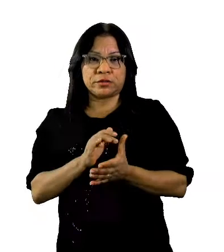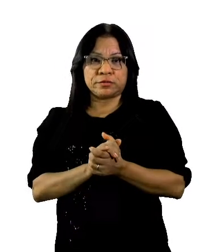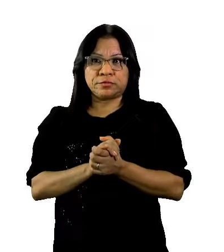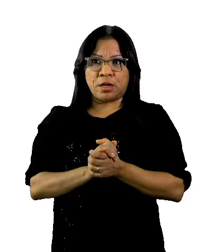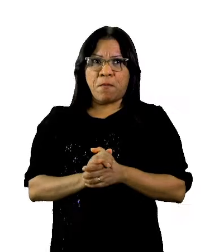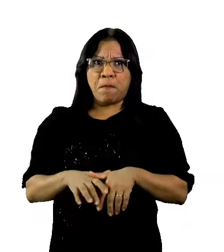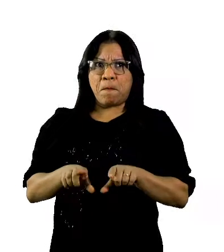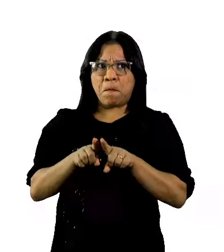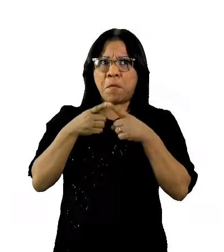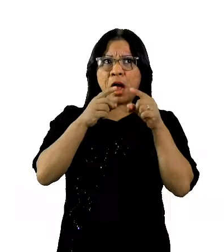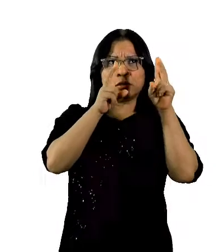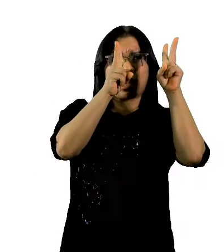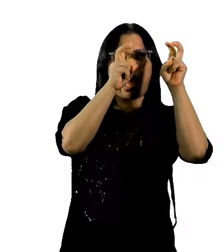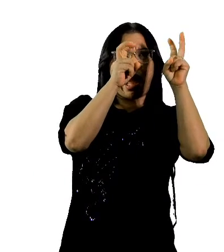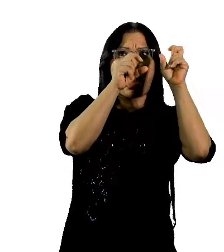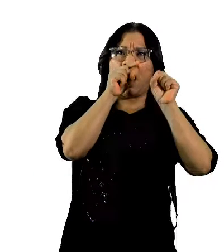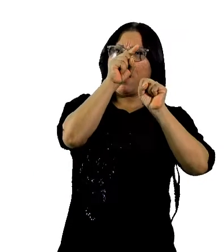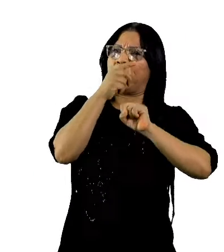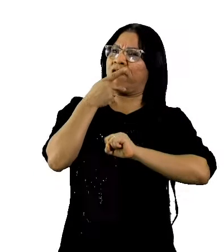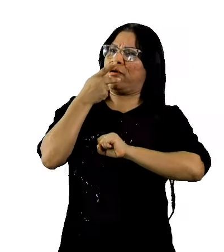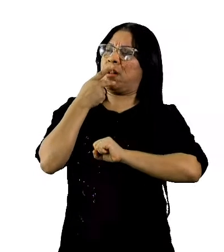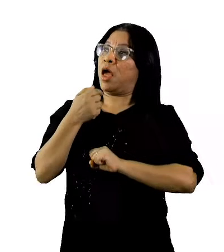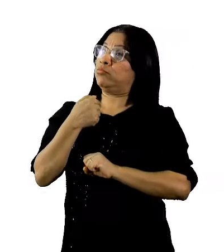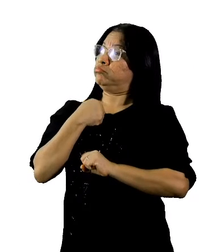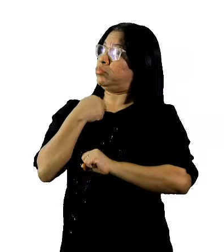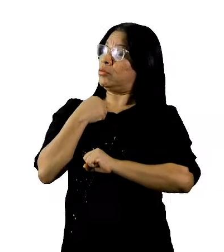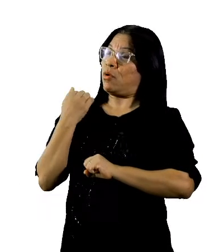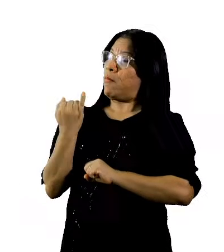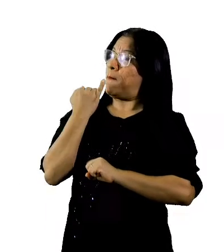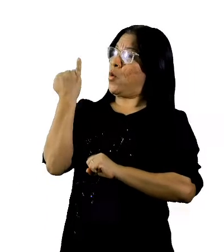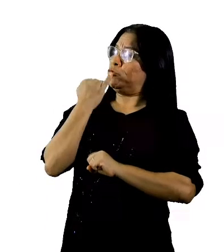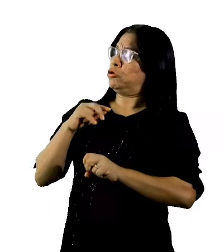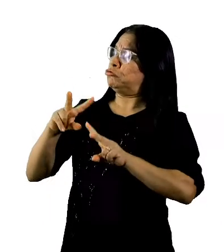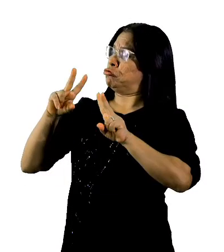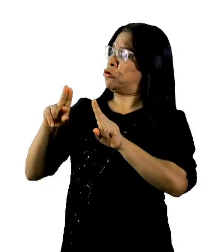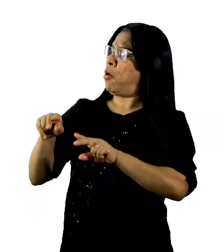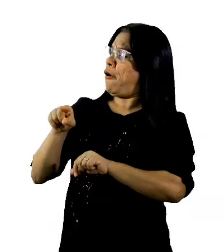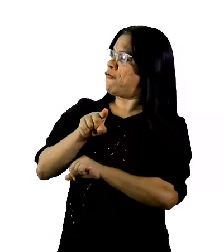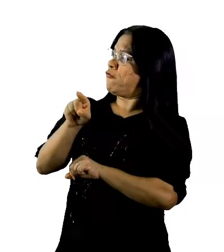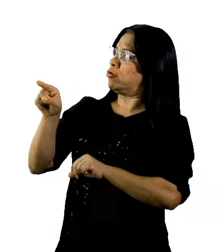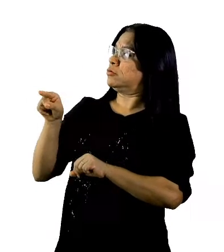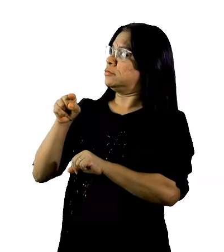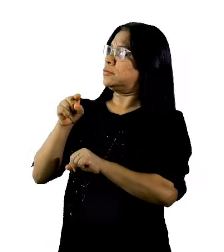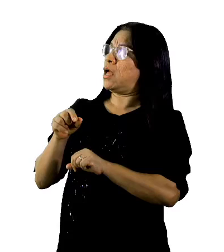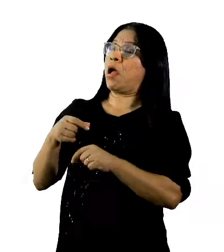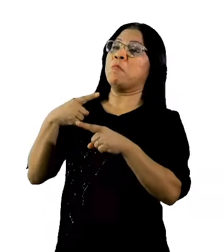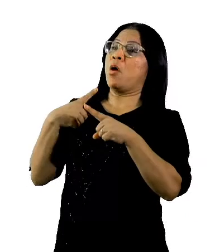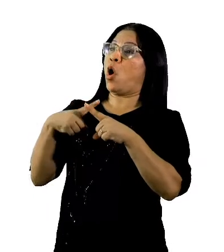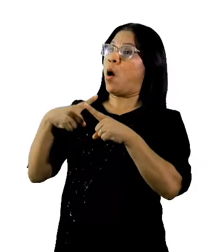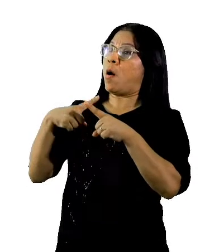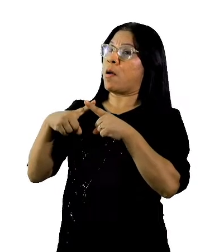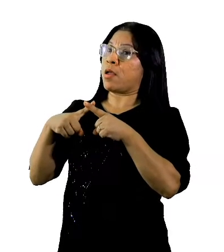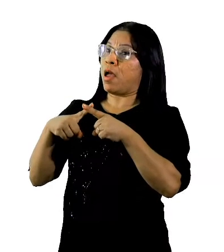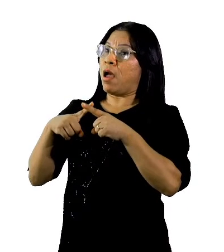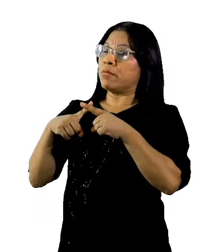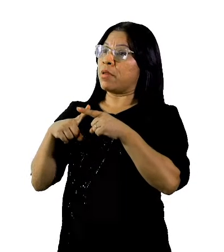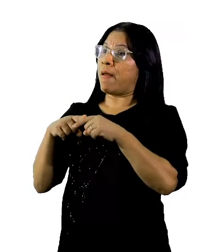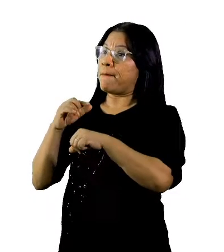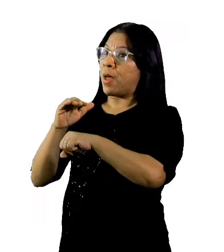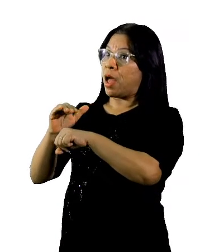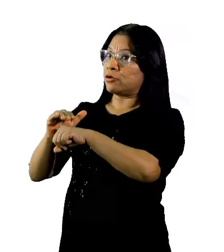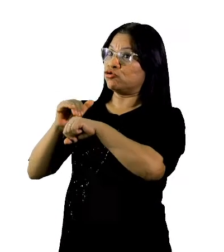aspas, somos tão importantes quanto vocês, tanto que para chamar a atenção, já nos puseram